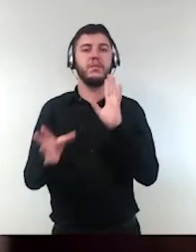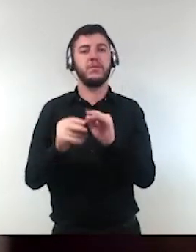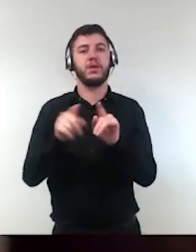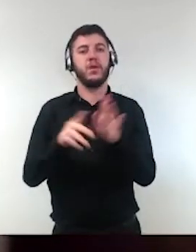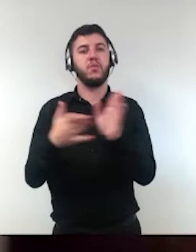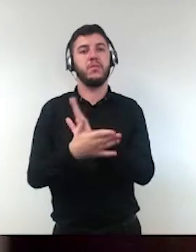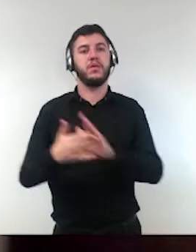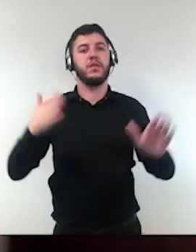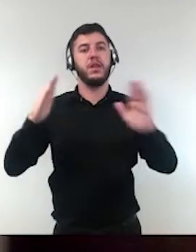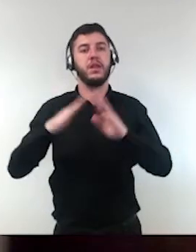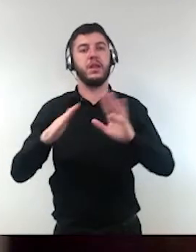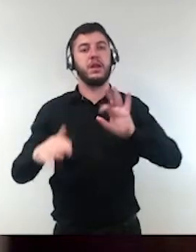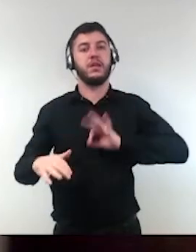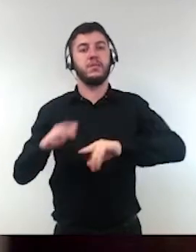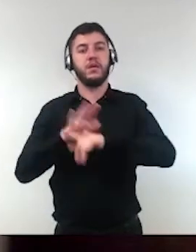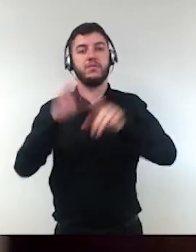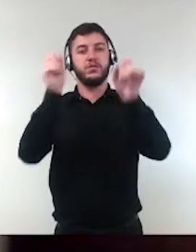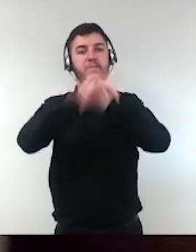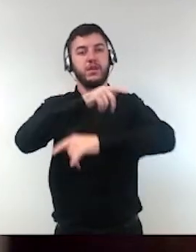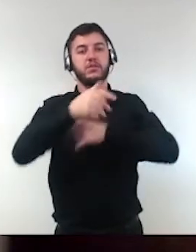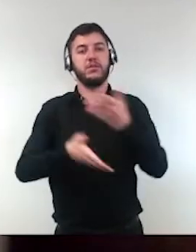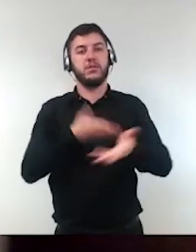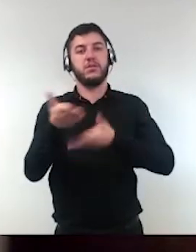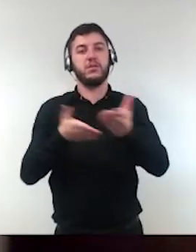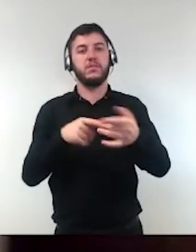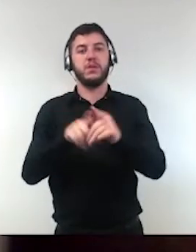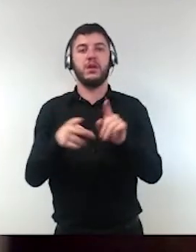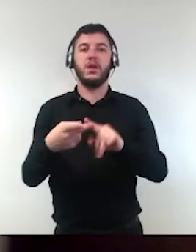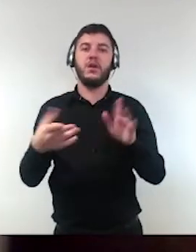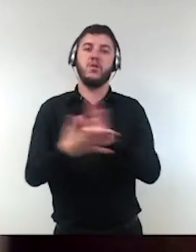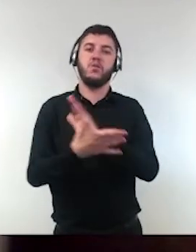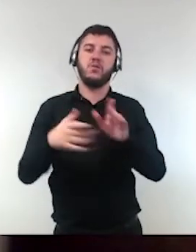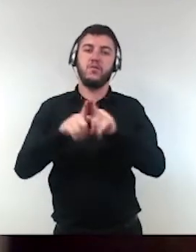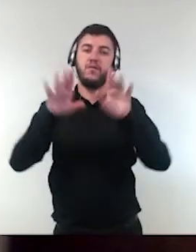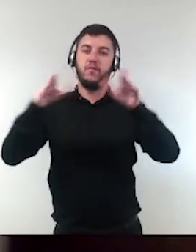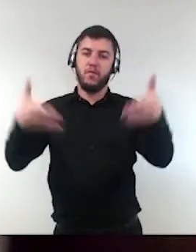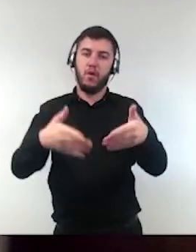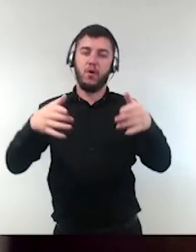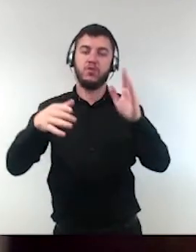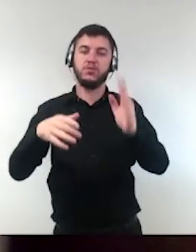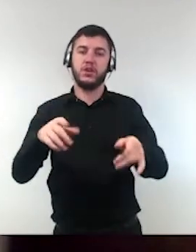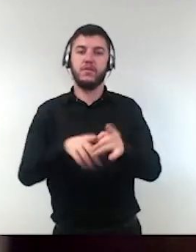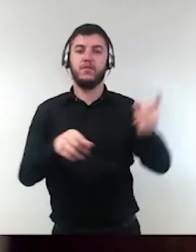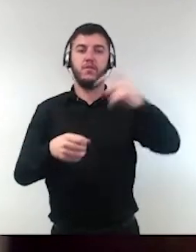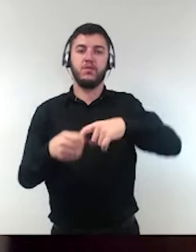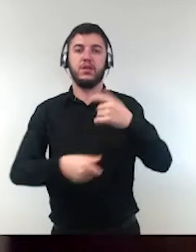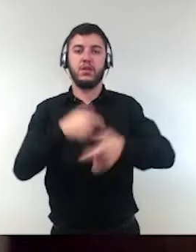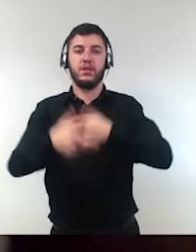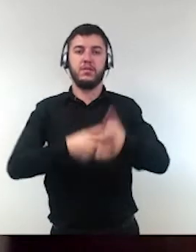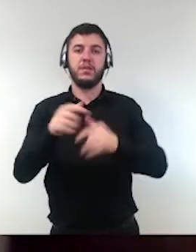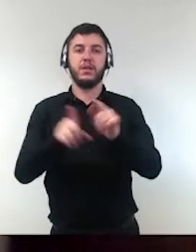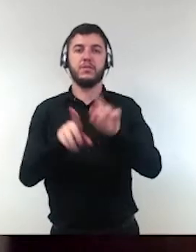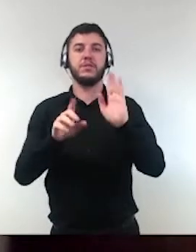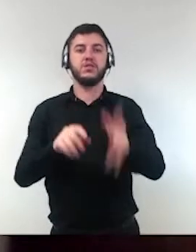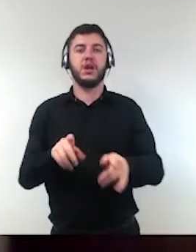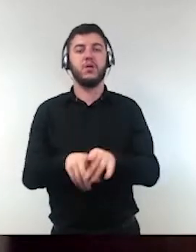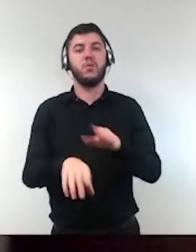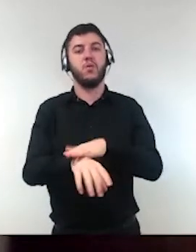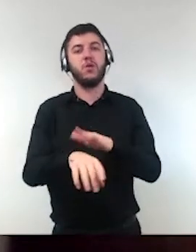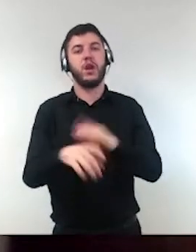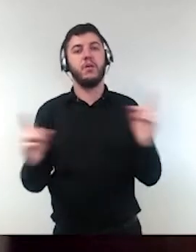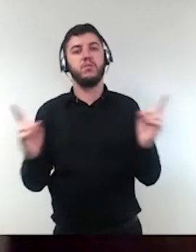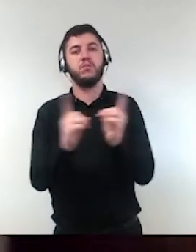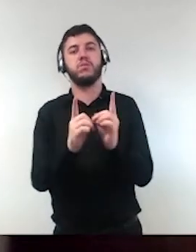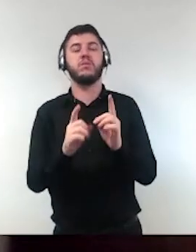fóruns ainda com atendimento diminuído, os fóruns voltaram a funcionar com o expediente reduzido.